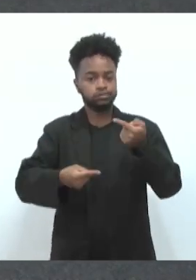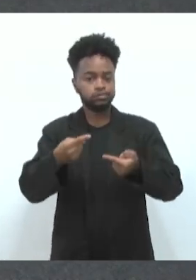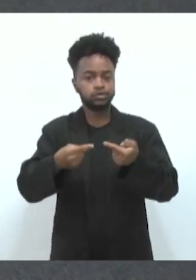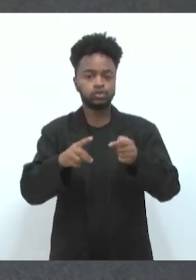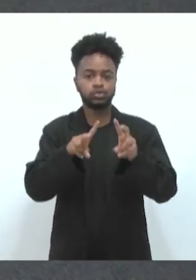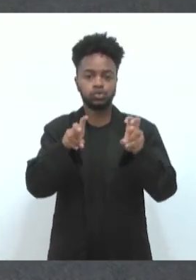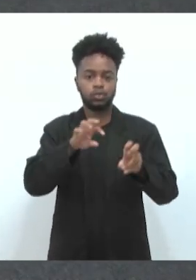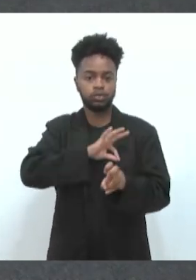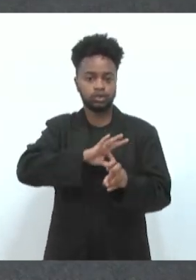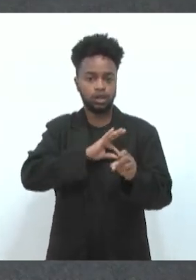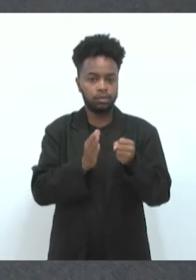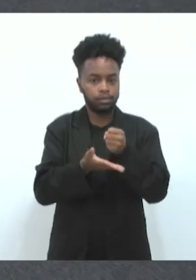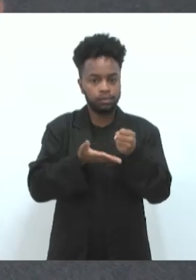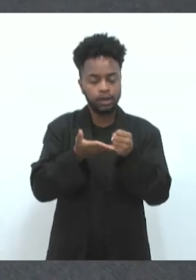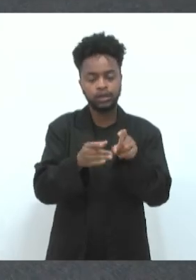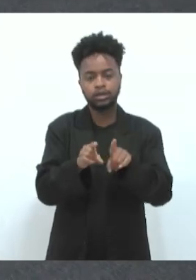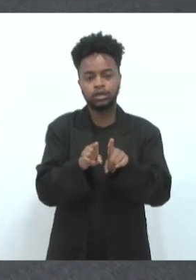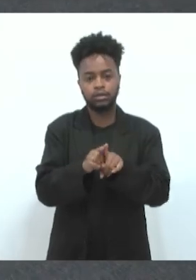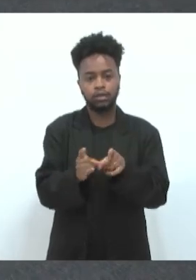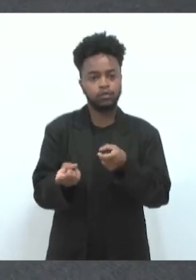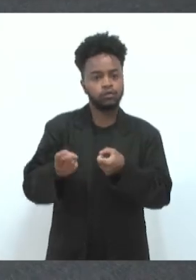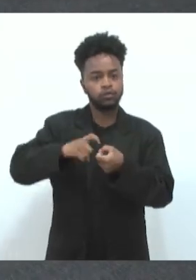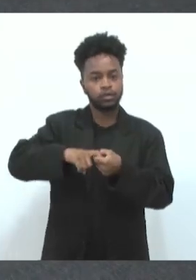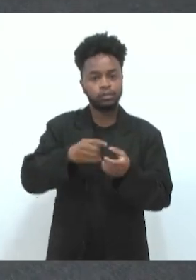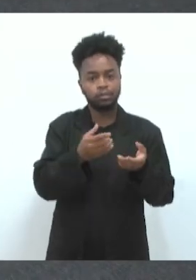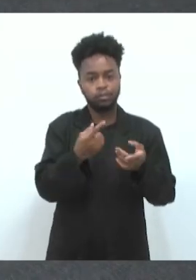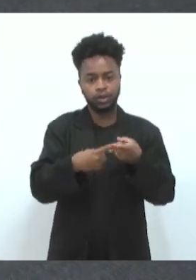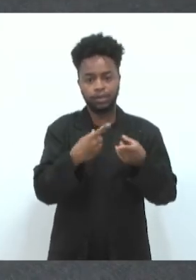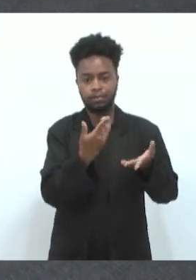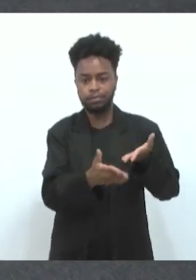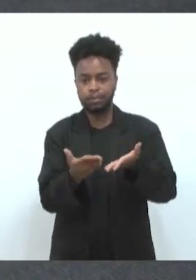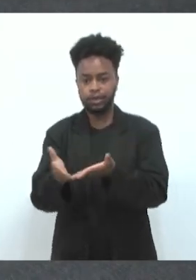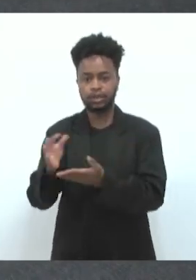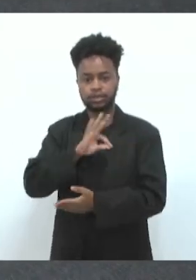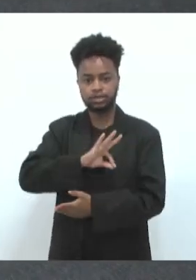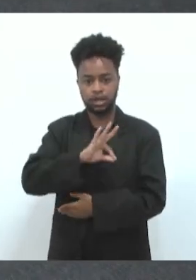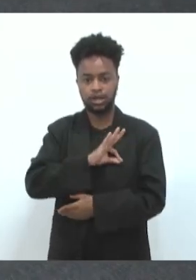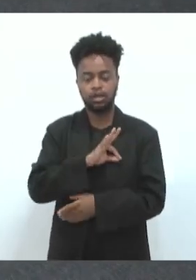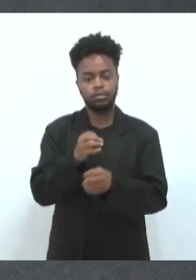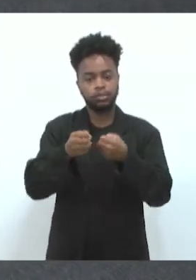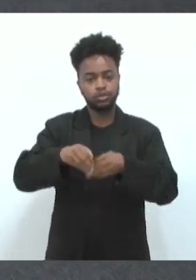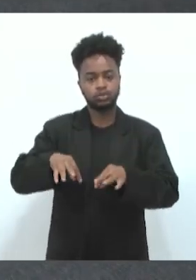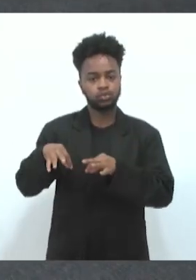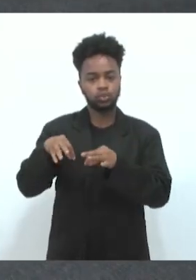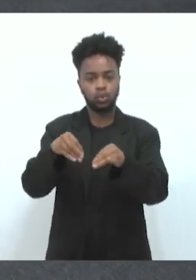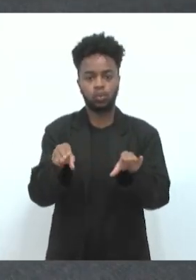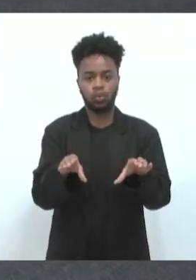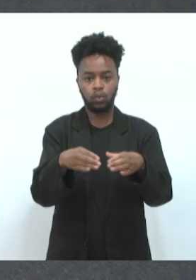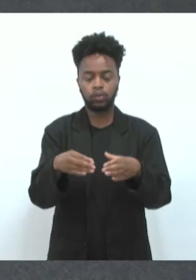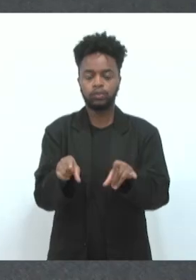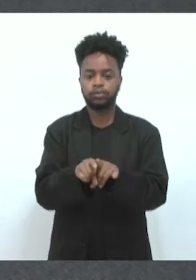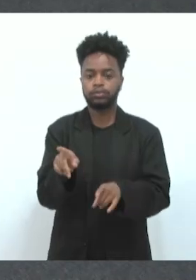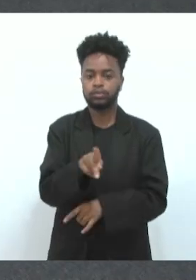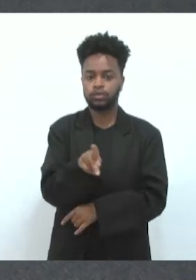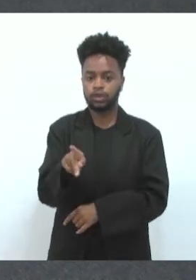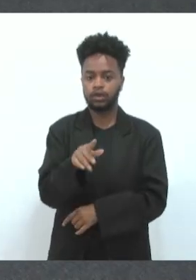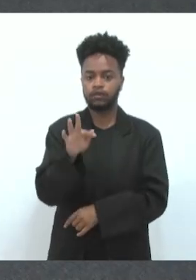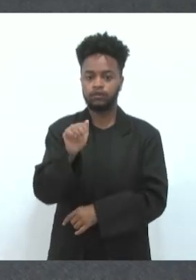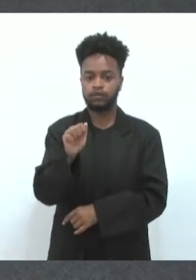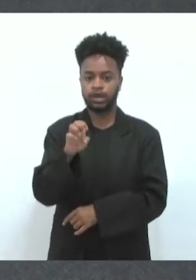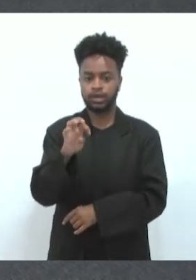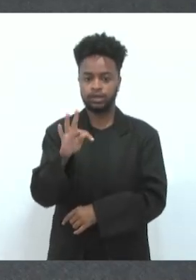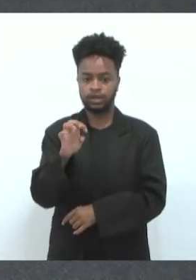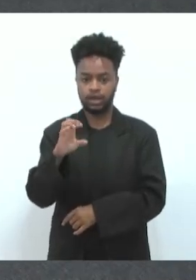da recomposição das perdas salariais que atingem todas as categorias, inclusive os professores da FAETEC, mas